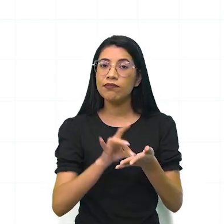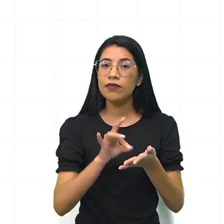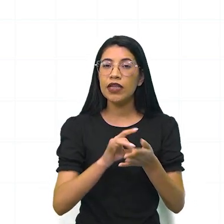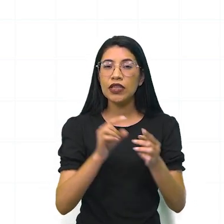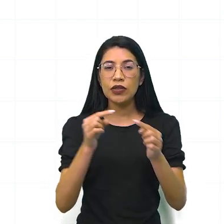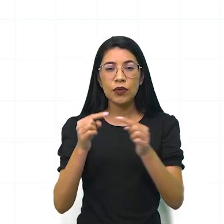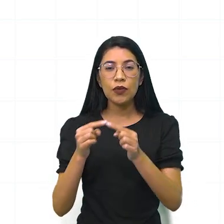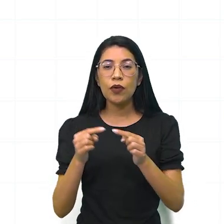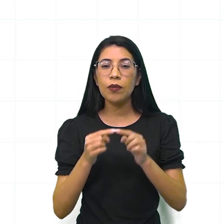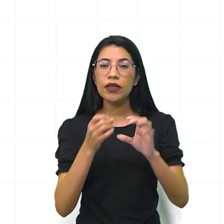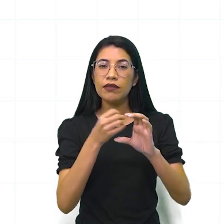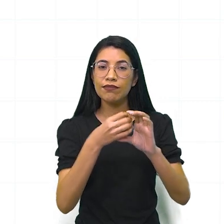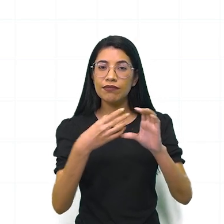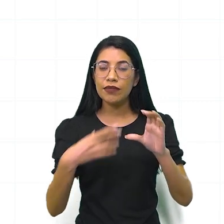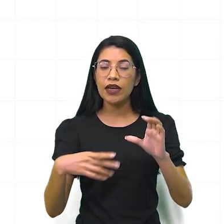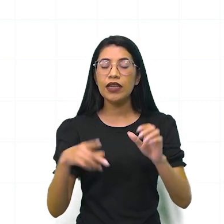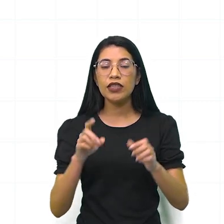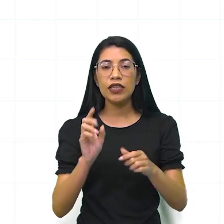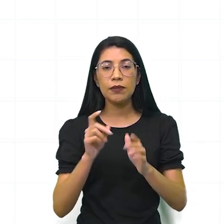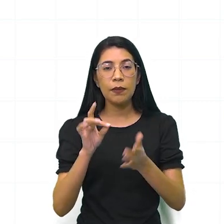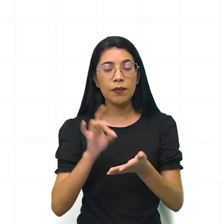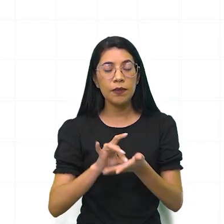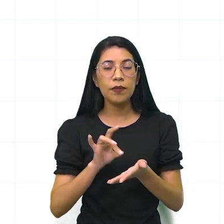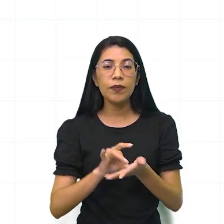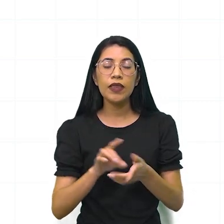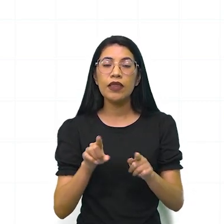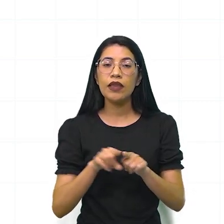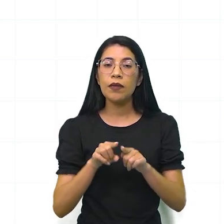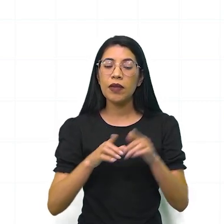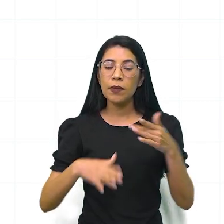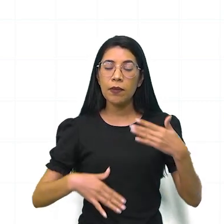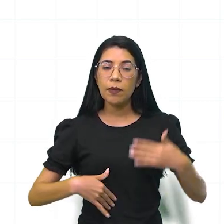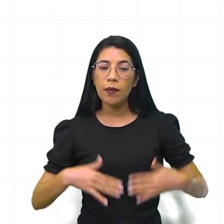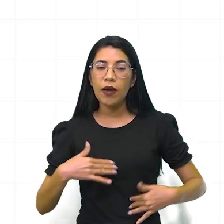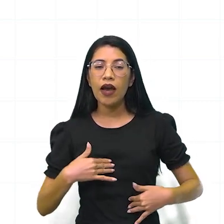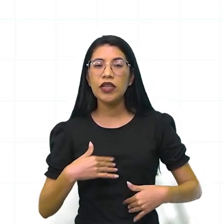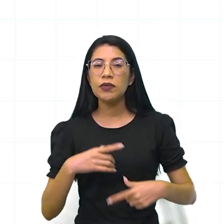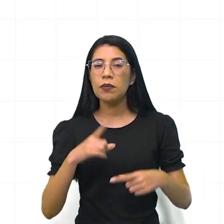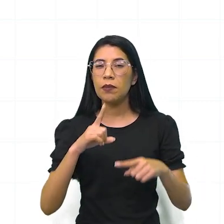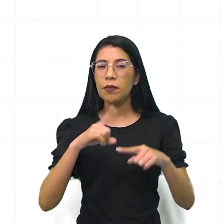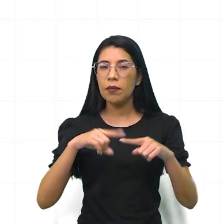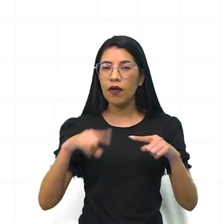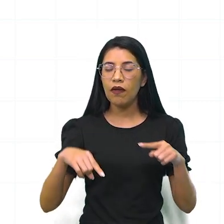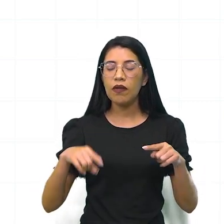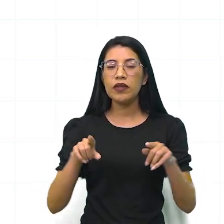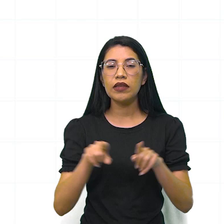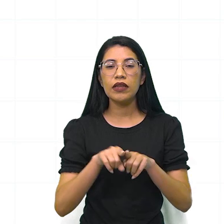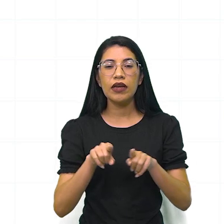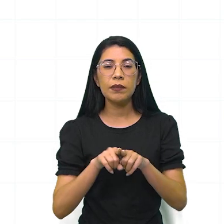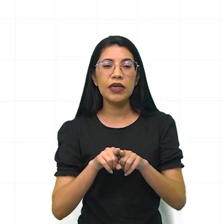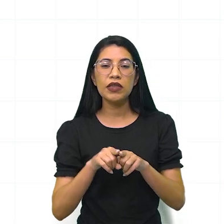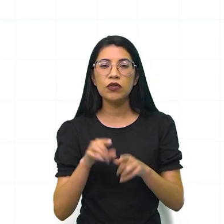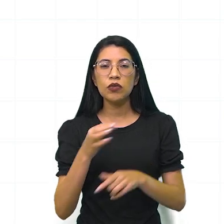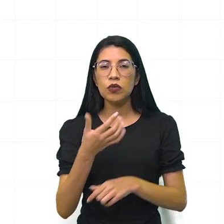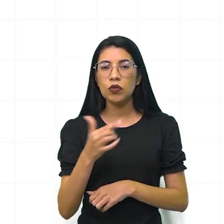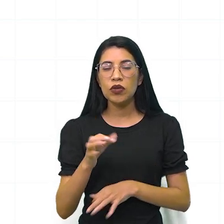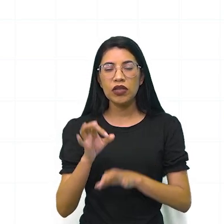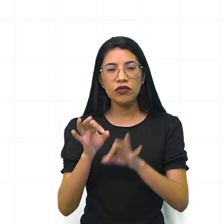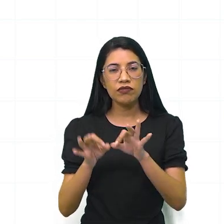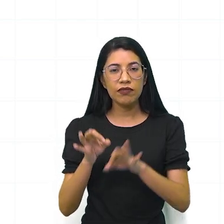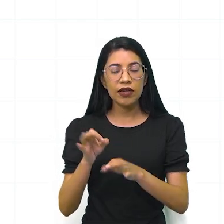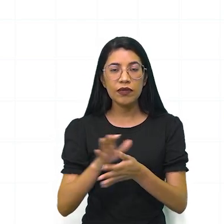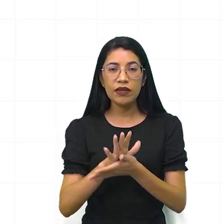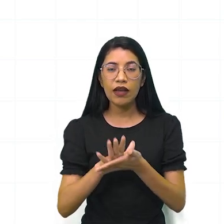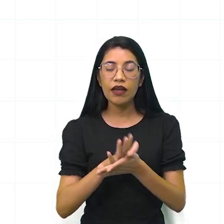as características concretas e físicas de algo, sem atribuir juízo de valor